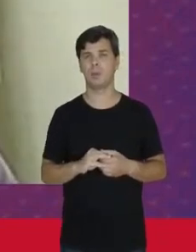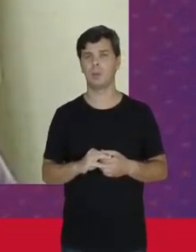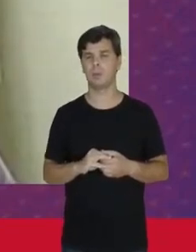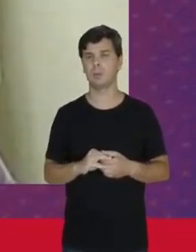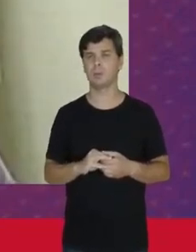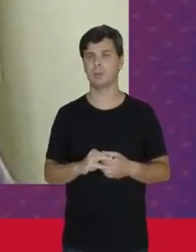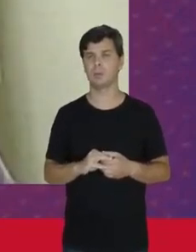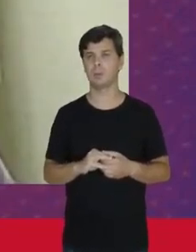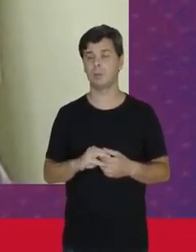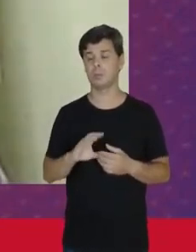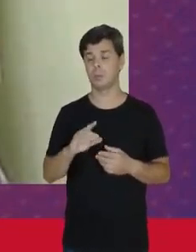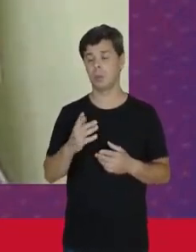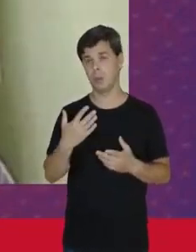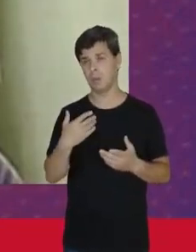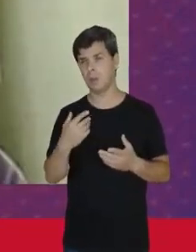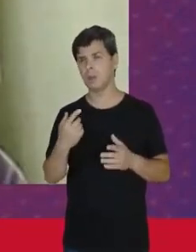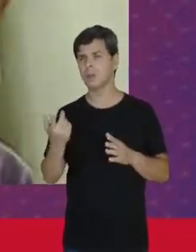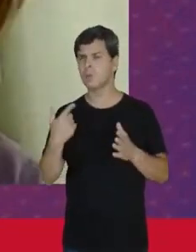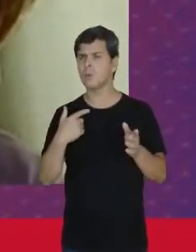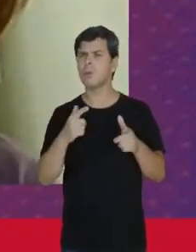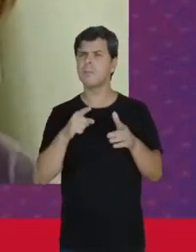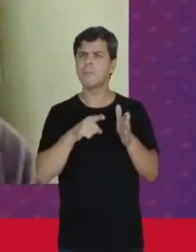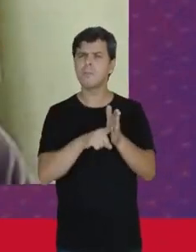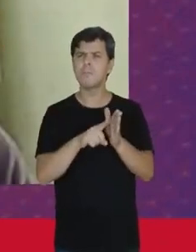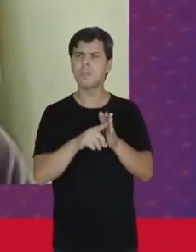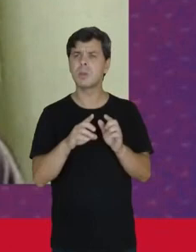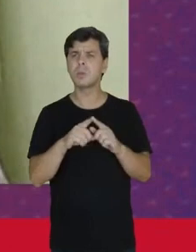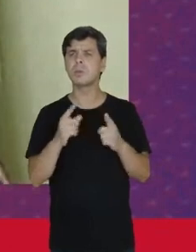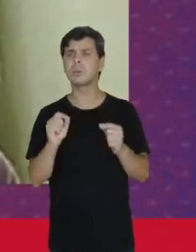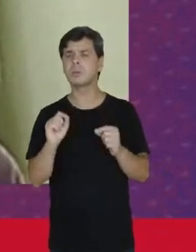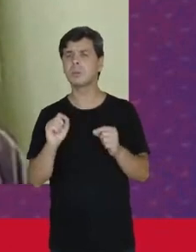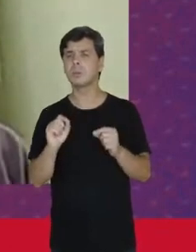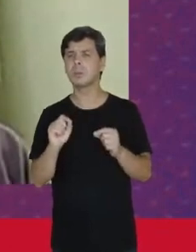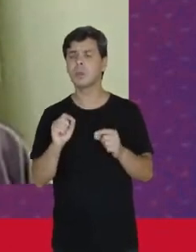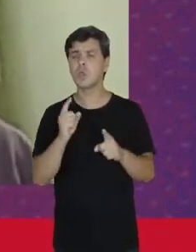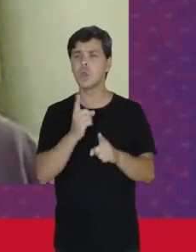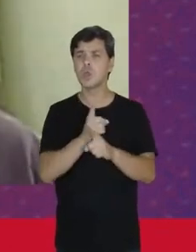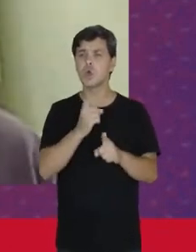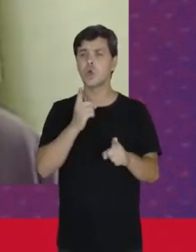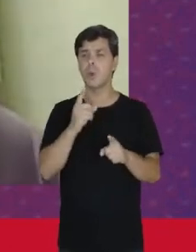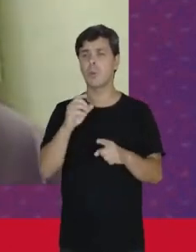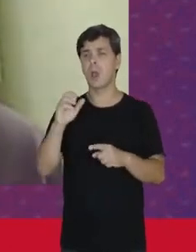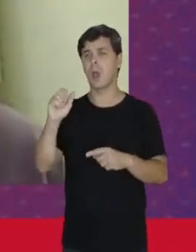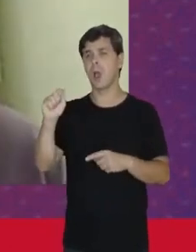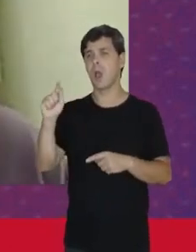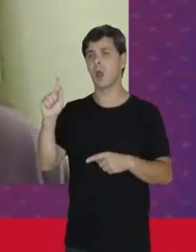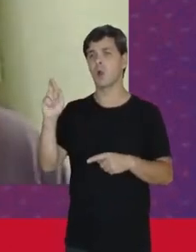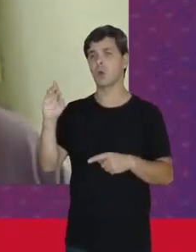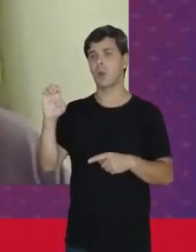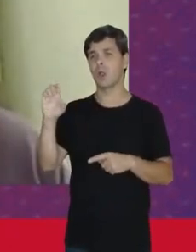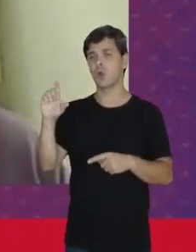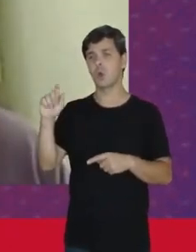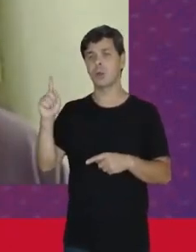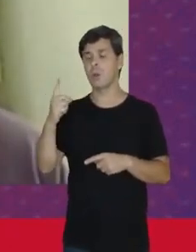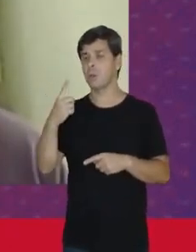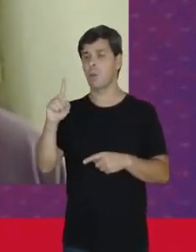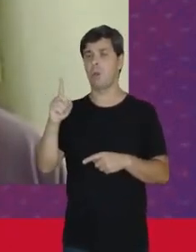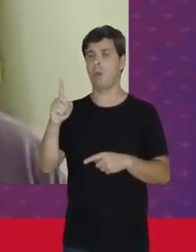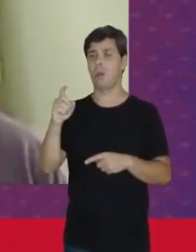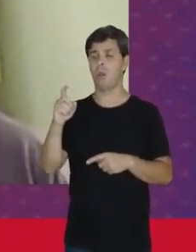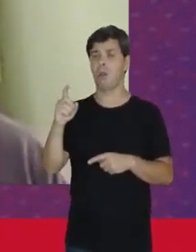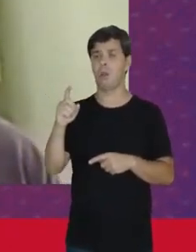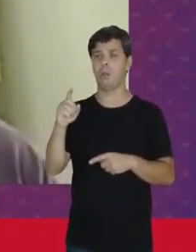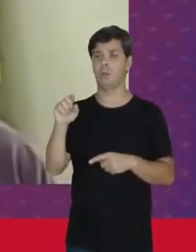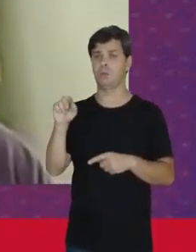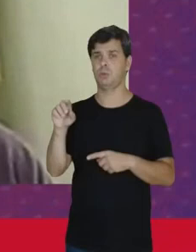fechando, trazer algumas questões, né, que, obviamente, a gente encontra a agroecologia nesses lugares, mas não é suficiente,